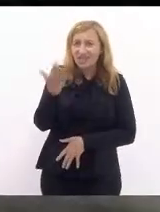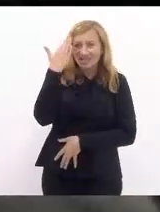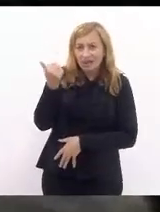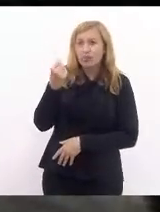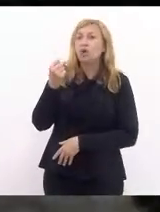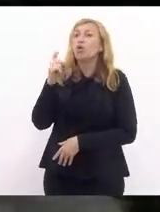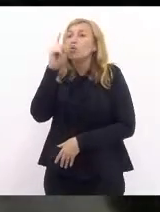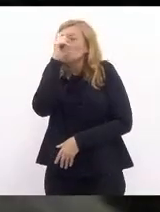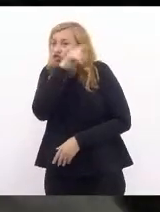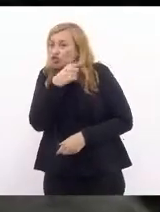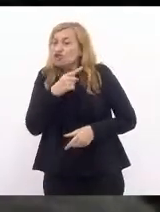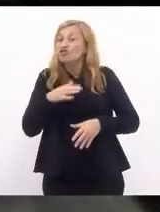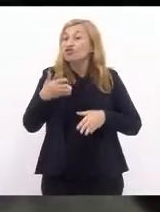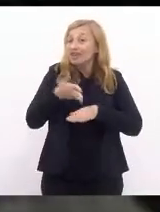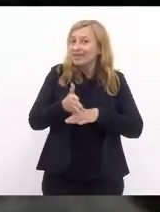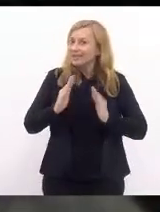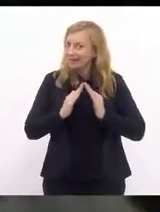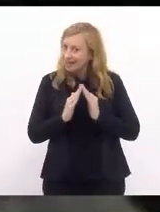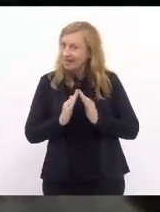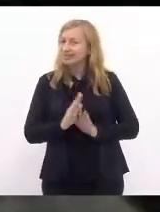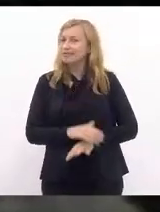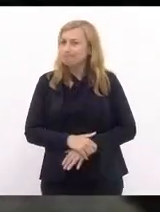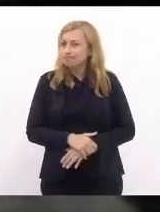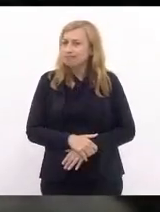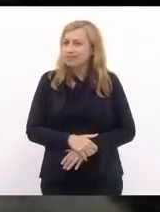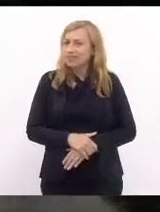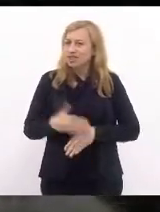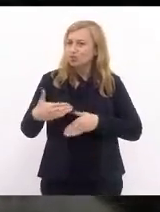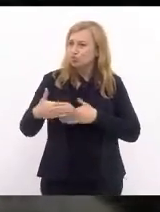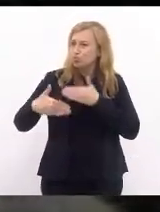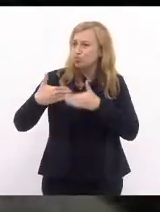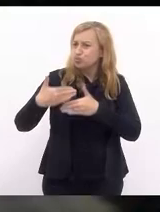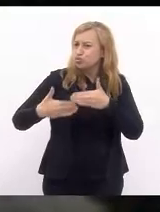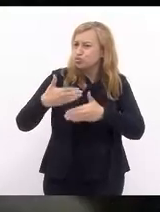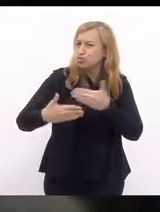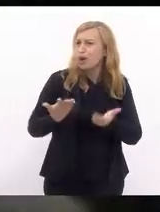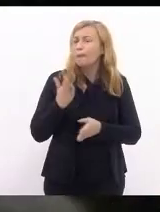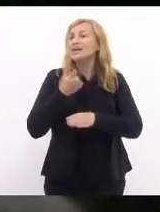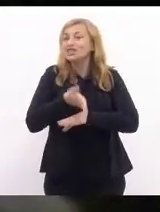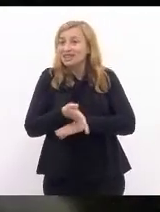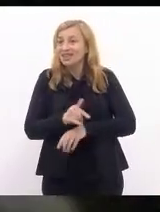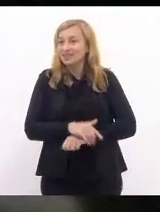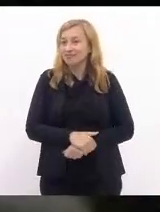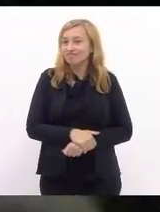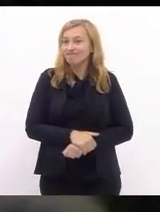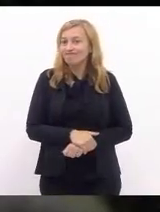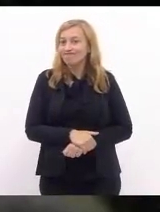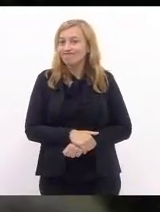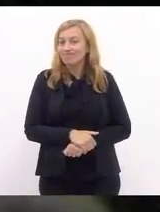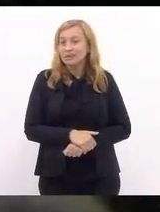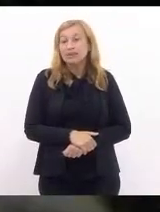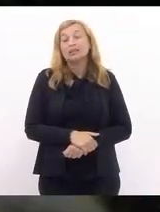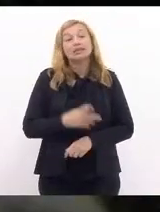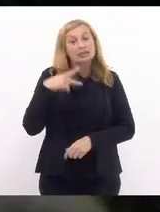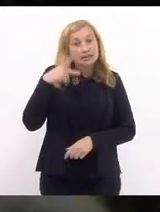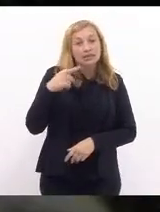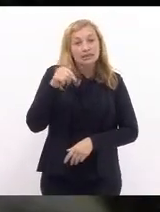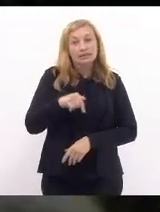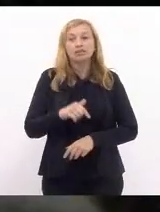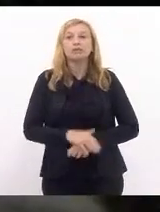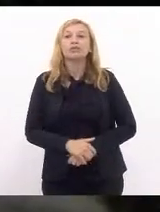sabe como que é difícil chegar essa casa a trajetória que a gente faz para poder chegar nesse Parlamento